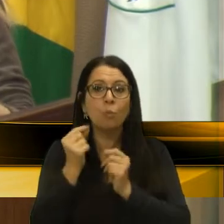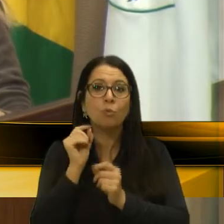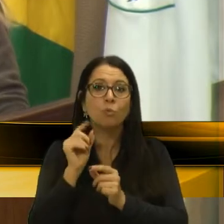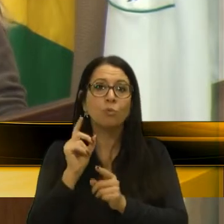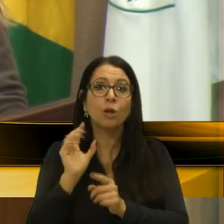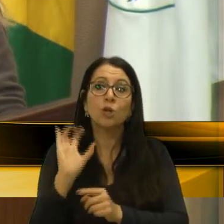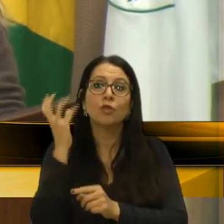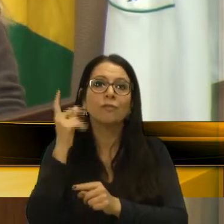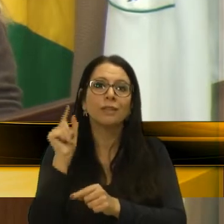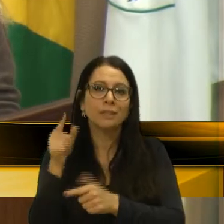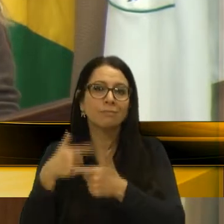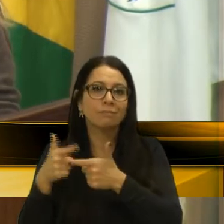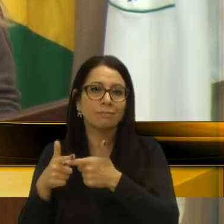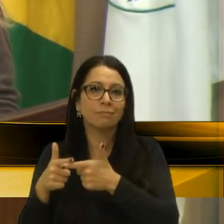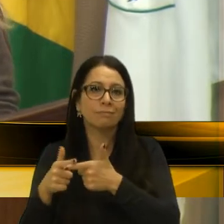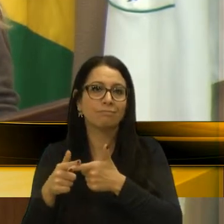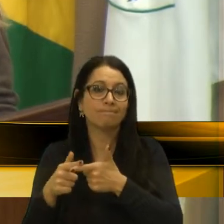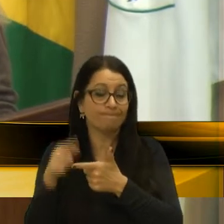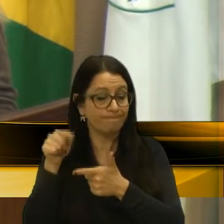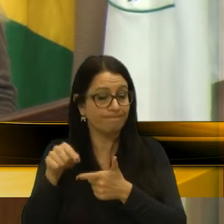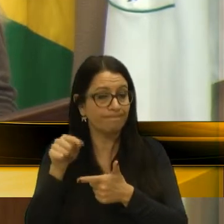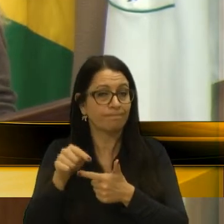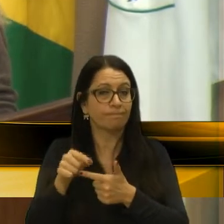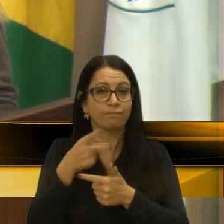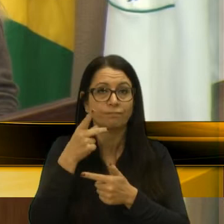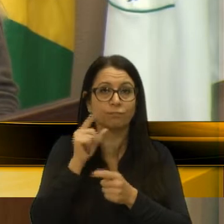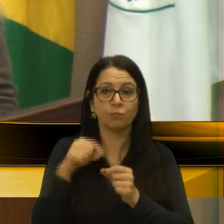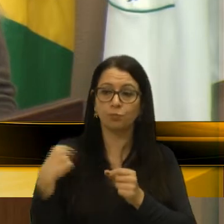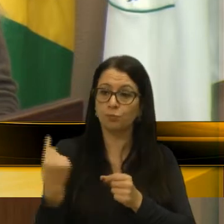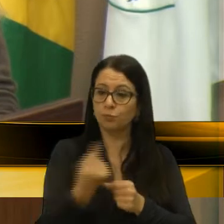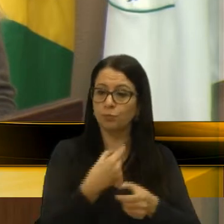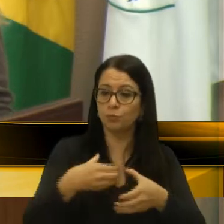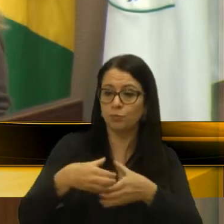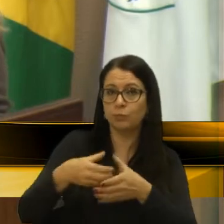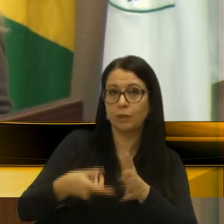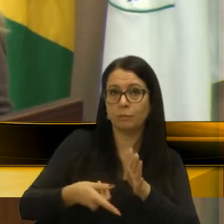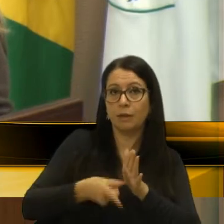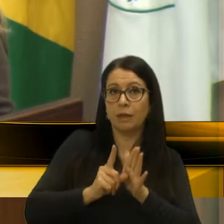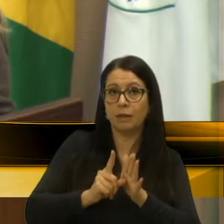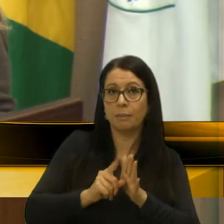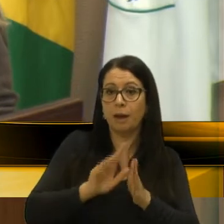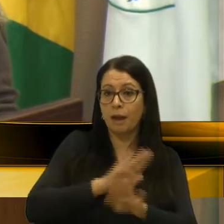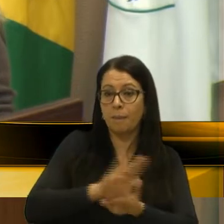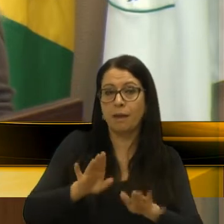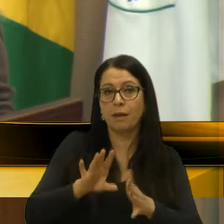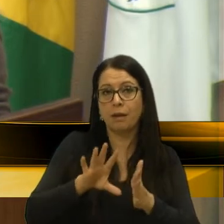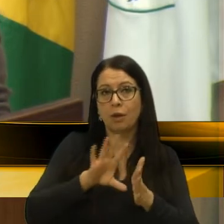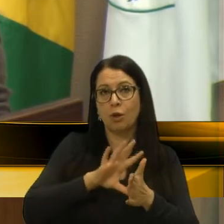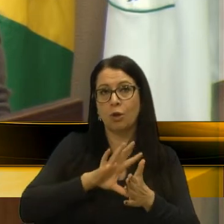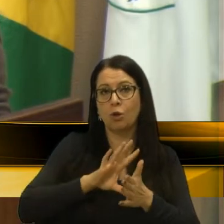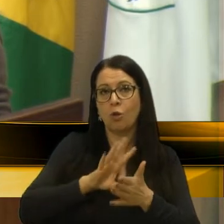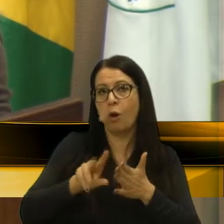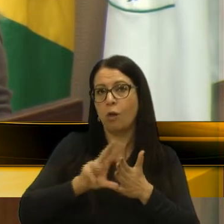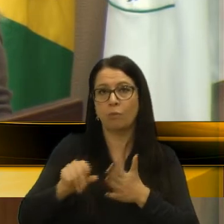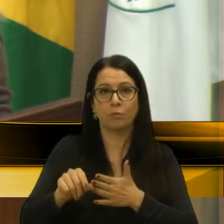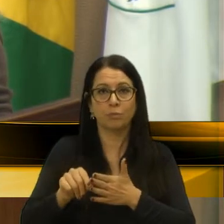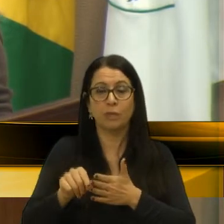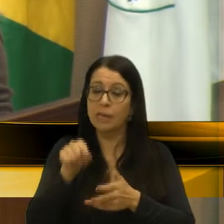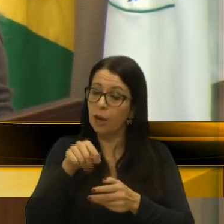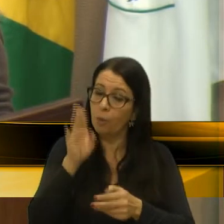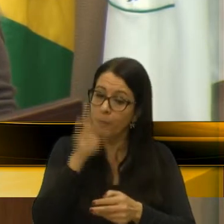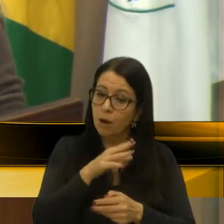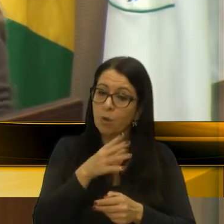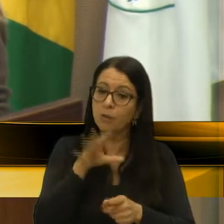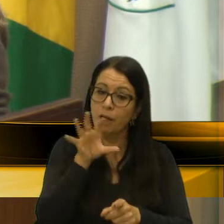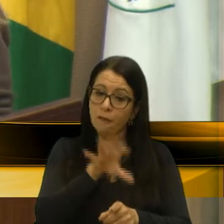o negócio aqui é nós falarmos sobre o pacote anticorrupção, que é o mal que está afetando a nossa